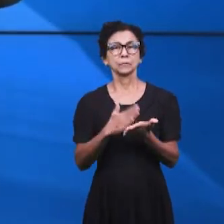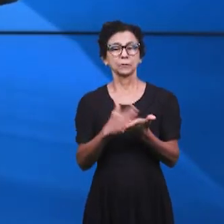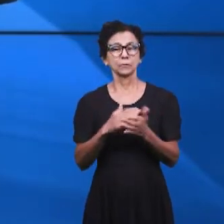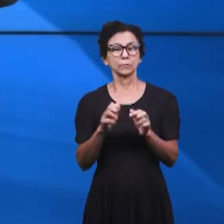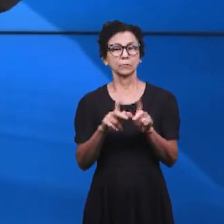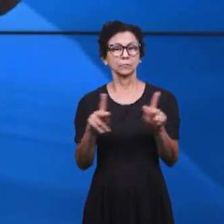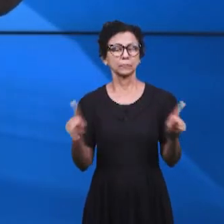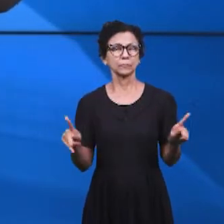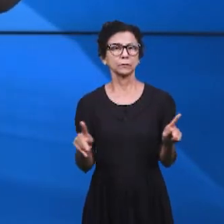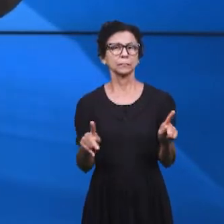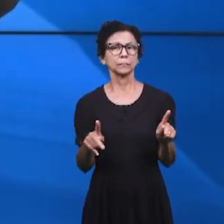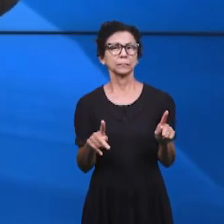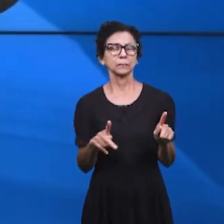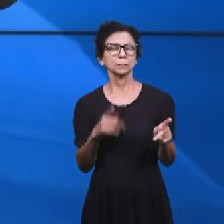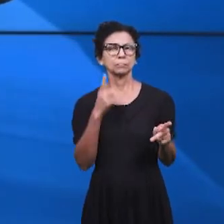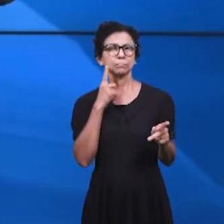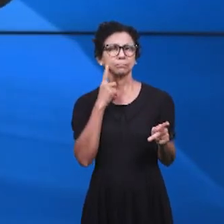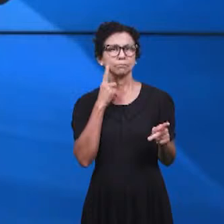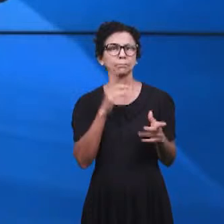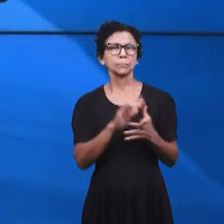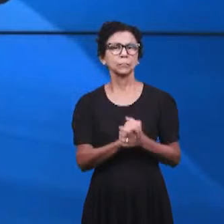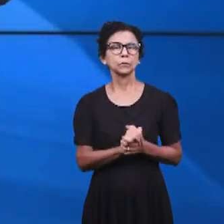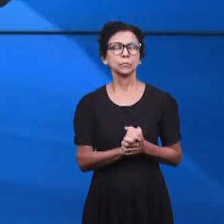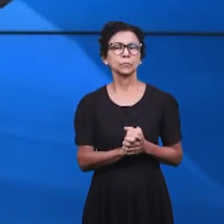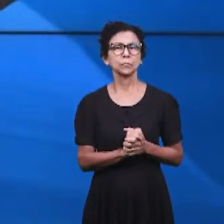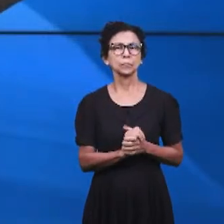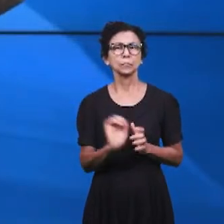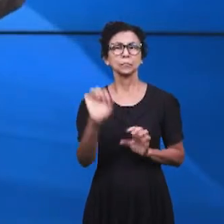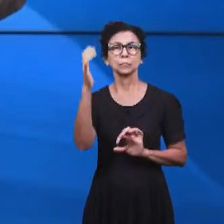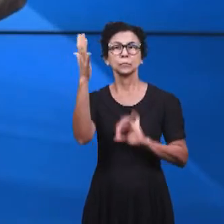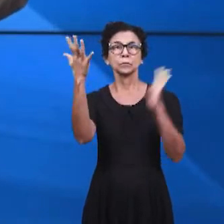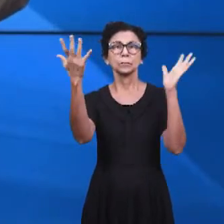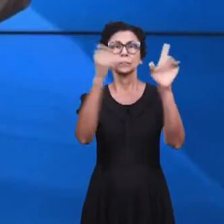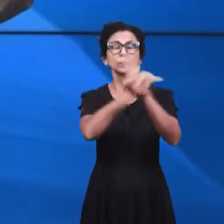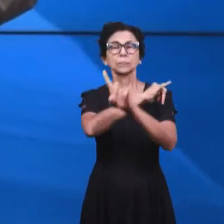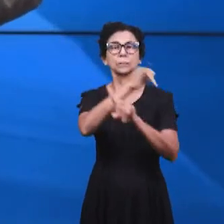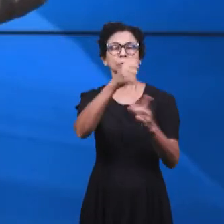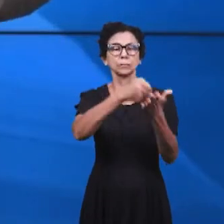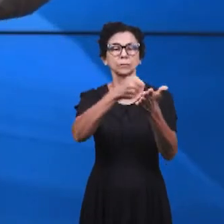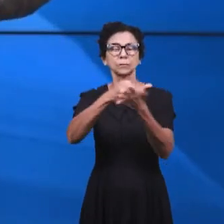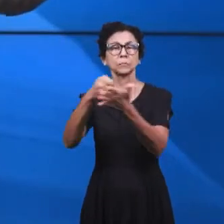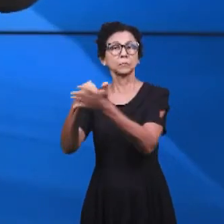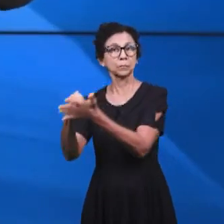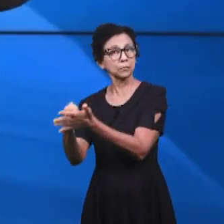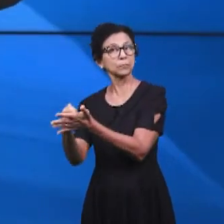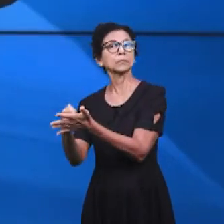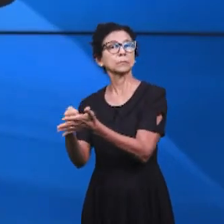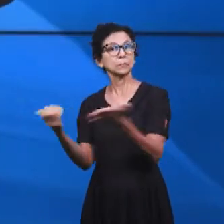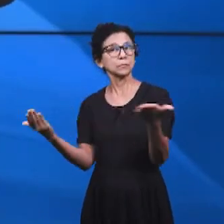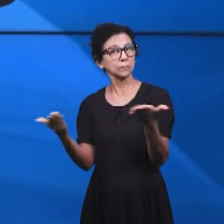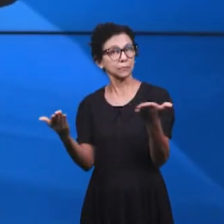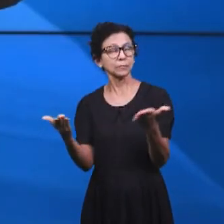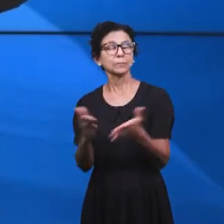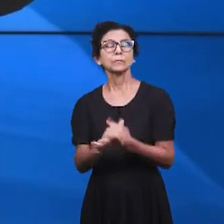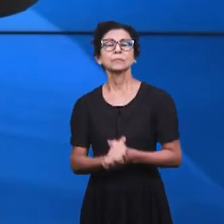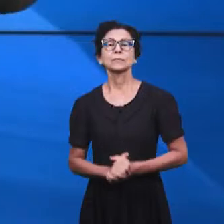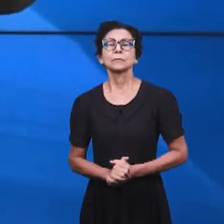Apocalipse, nós estamos verificando, conhecendo aqueles que são os marcadores proféticos que se cumprem nos nossos